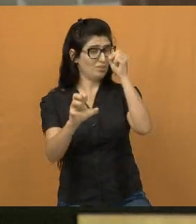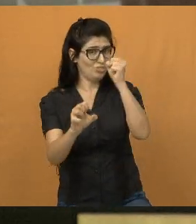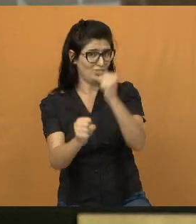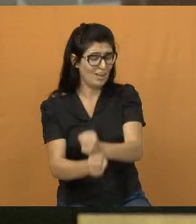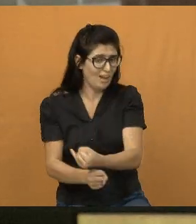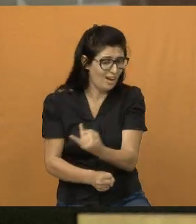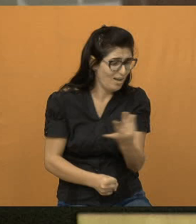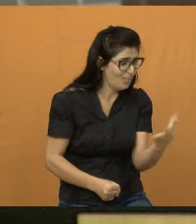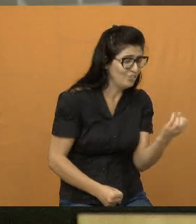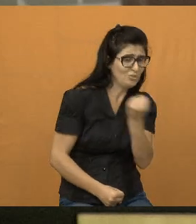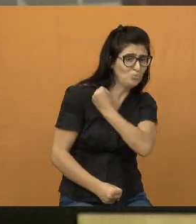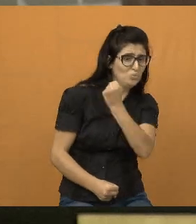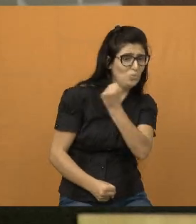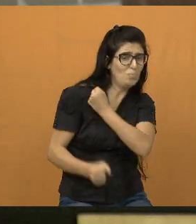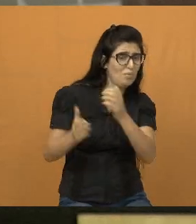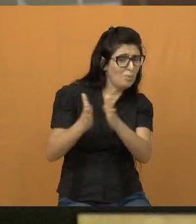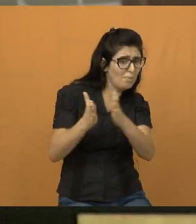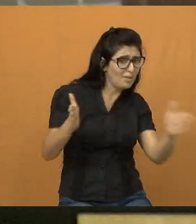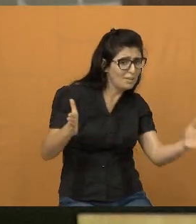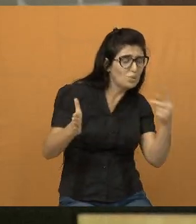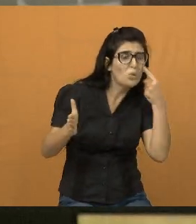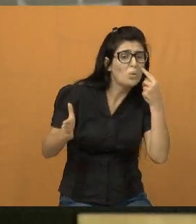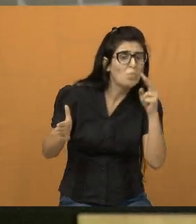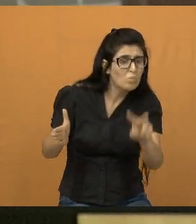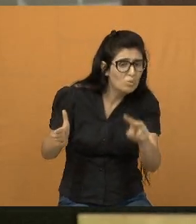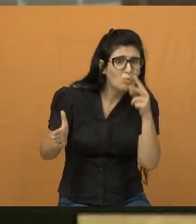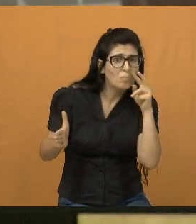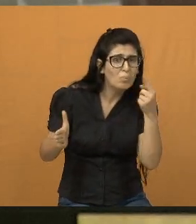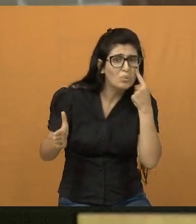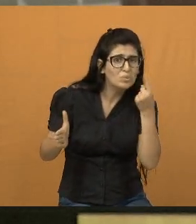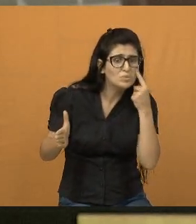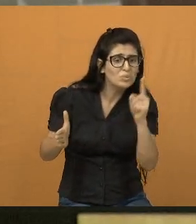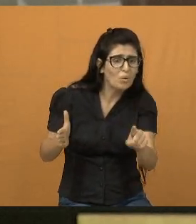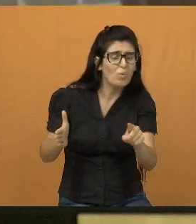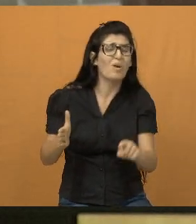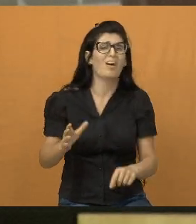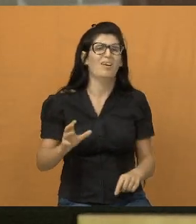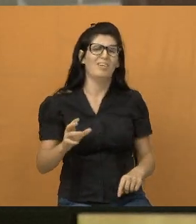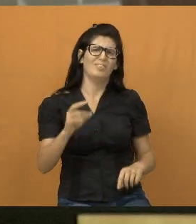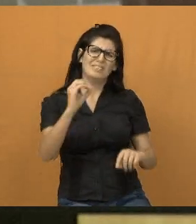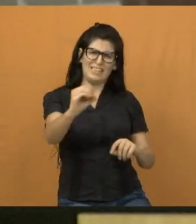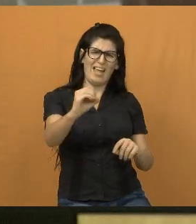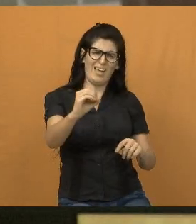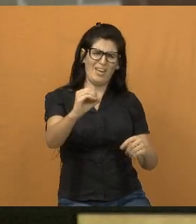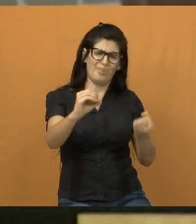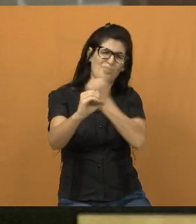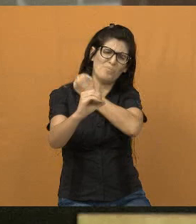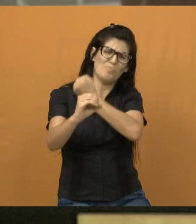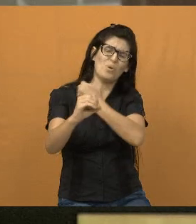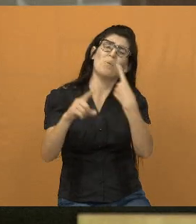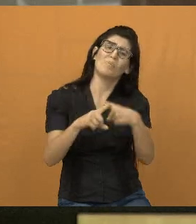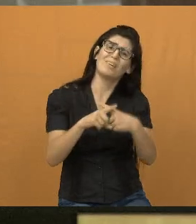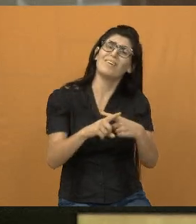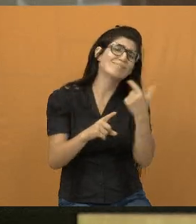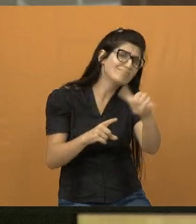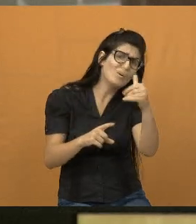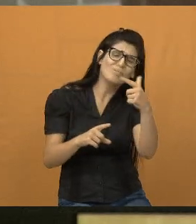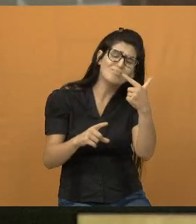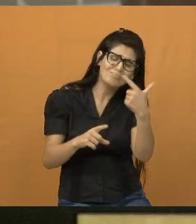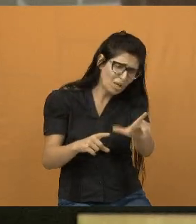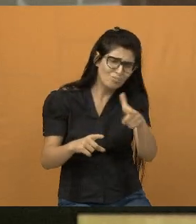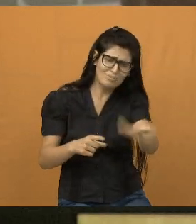primeiro e segundo quadrimestre. Então, o terceiro quadrimestre aparece como 0, porque não tem campanha